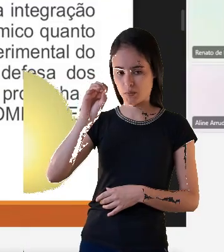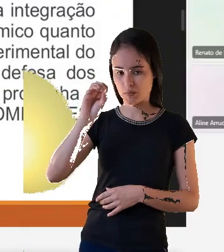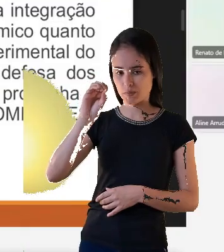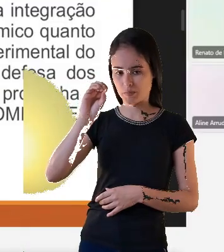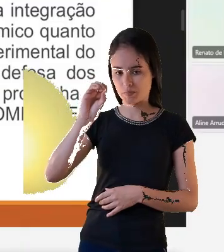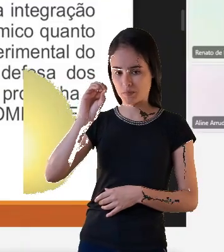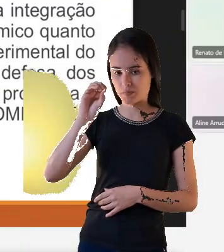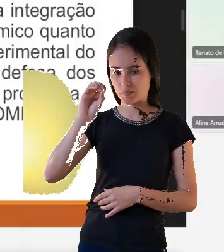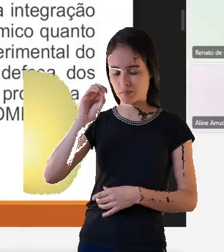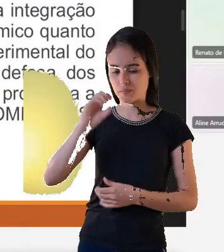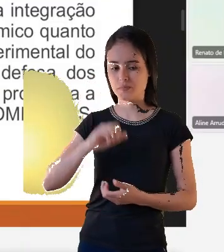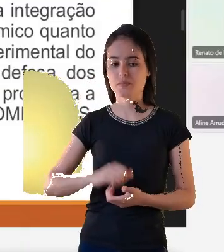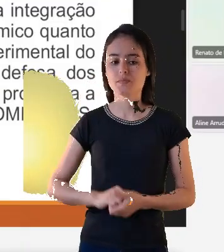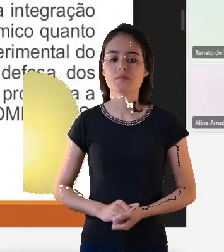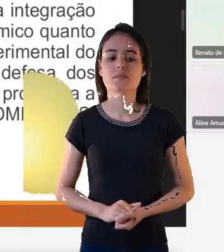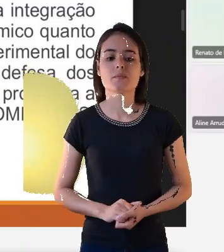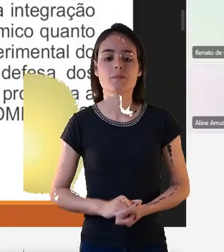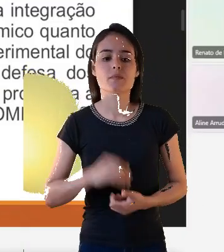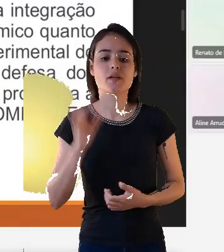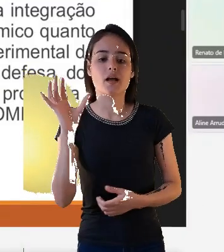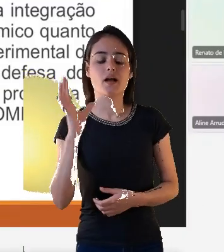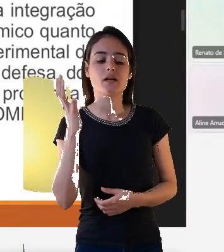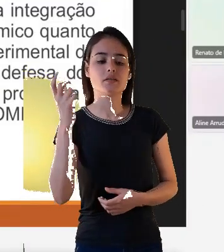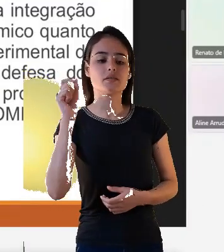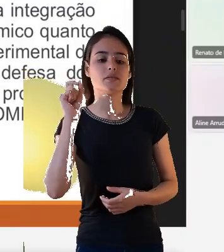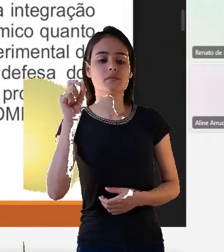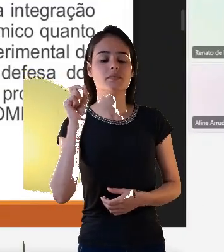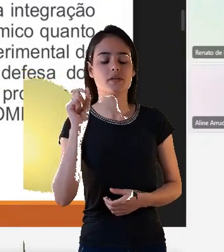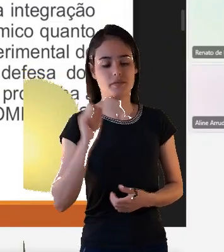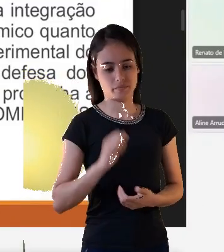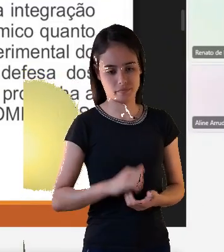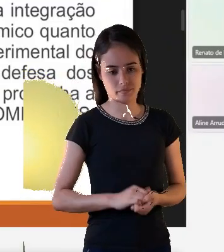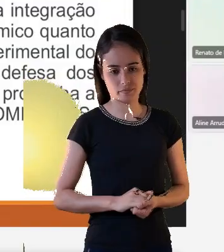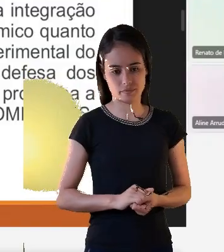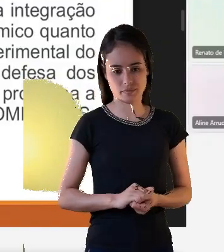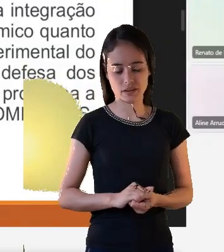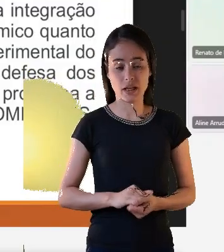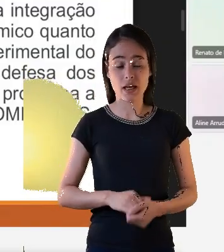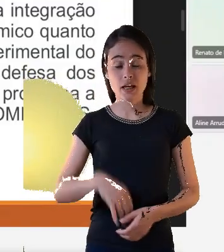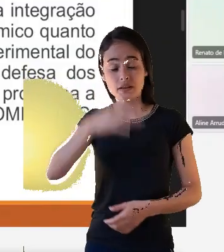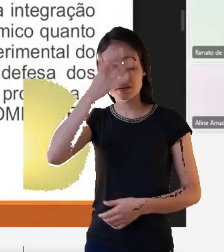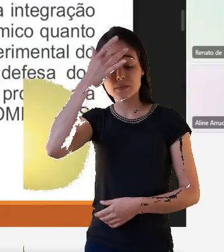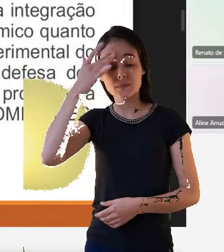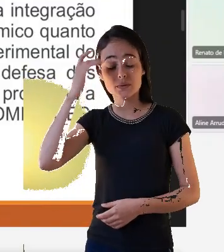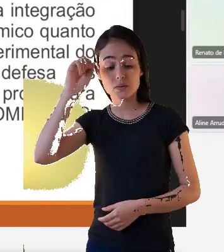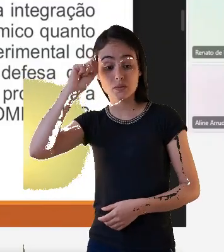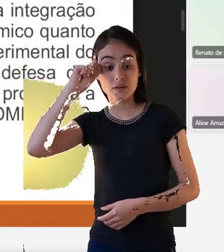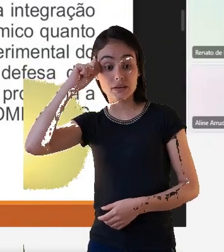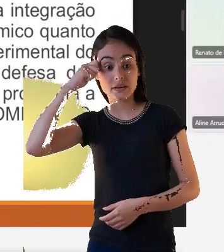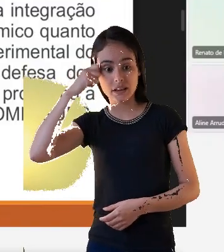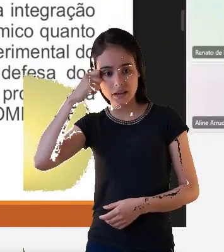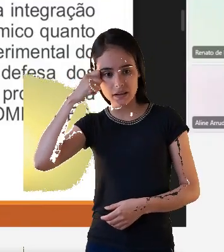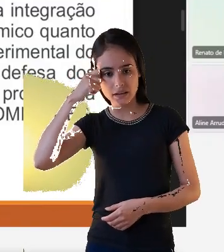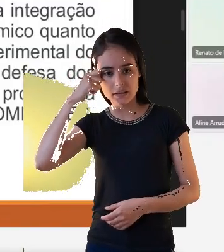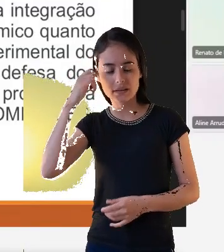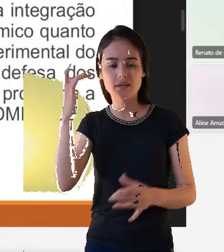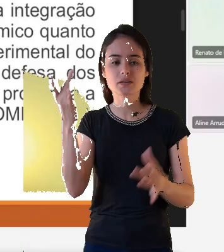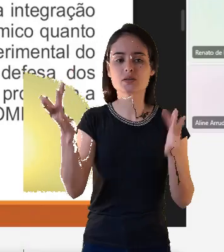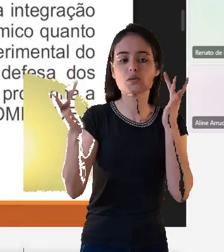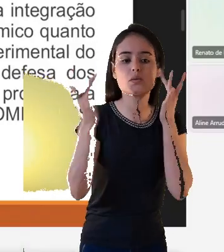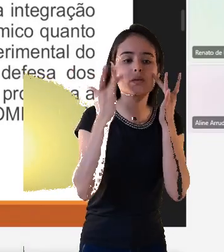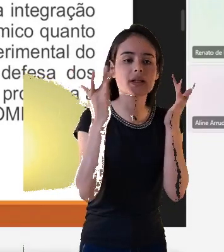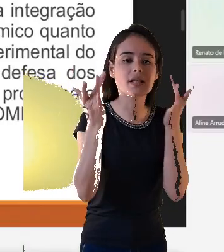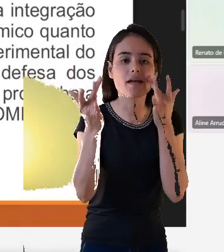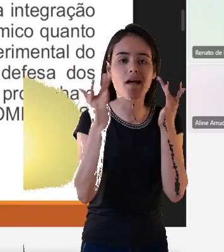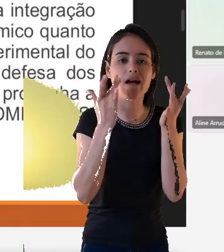brasileiro, e o Abdias do Nascimento, ele cria o Teatro Experimental do Negro porque ele vê uma peça de teatro que o personagem